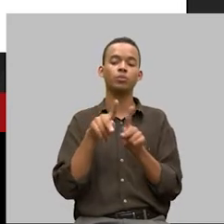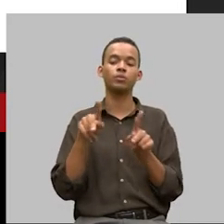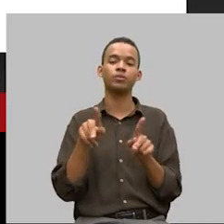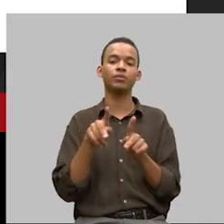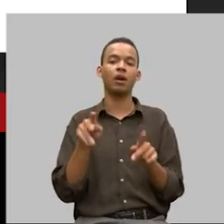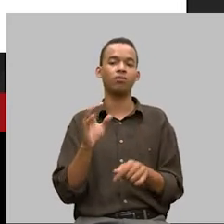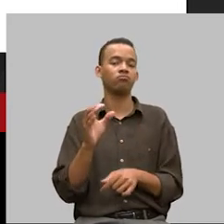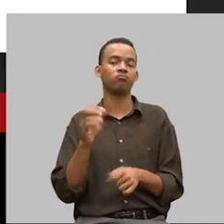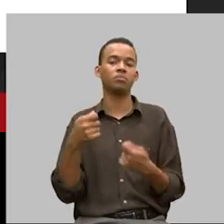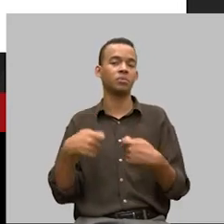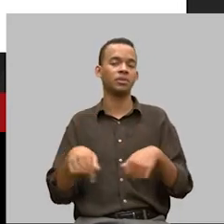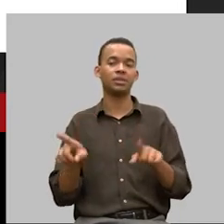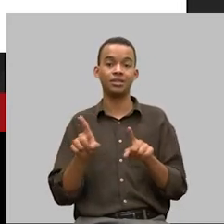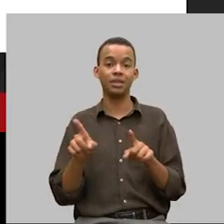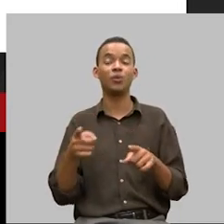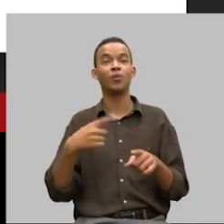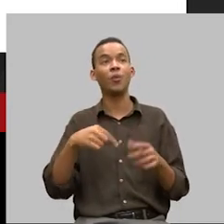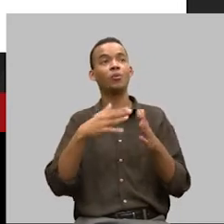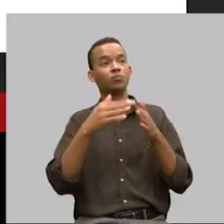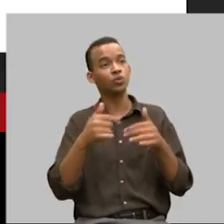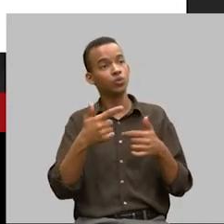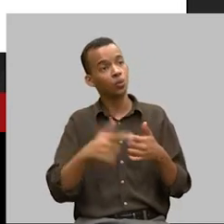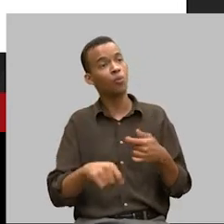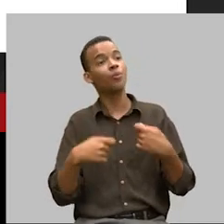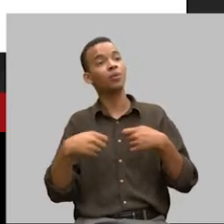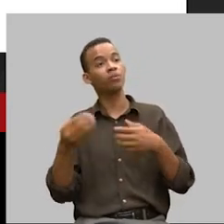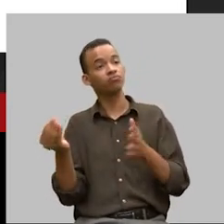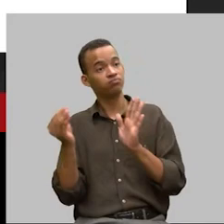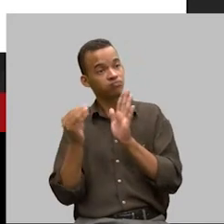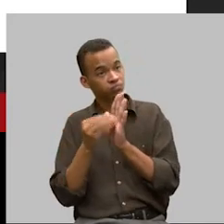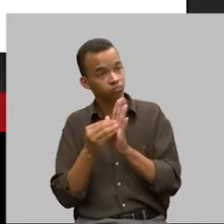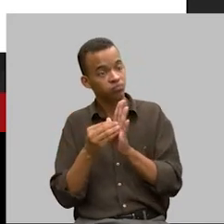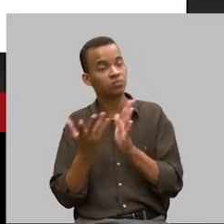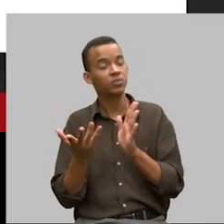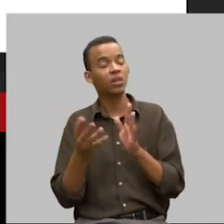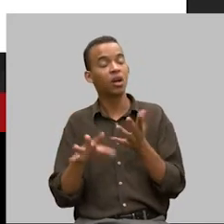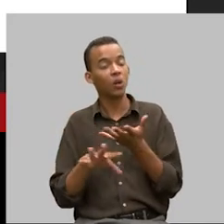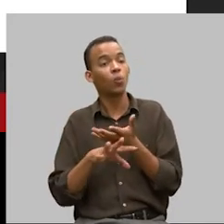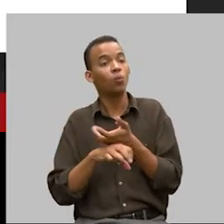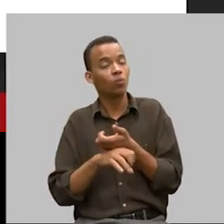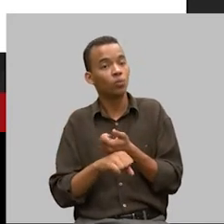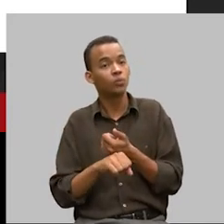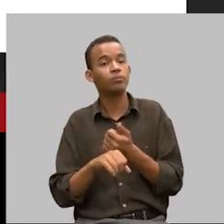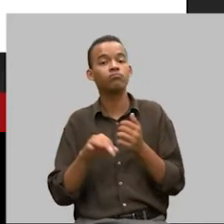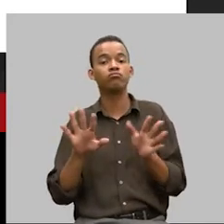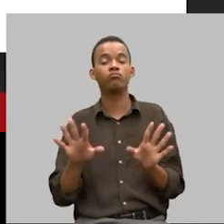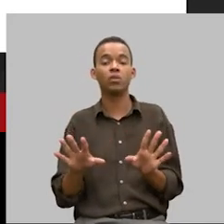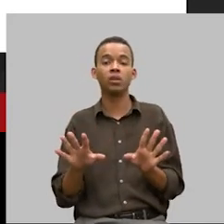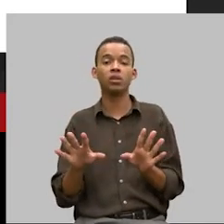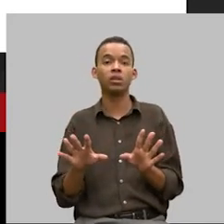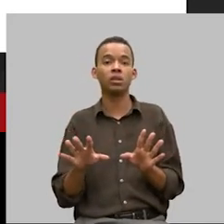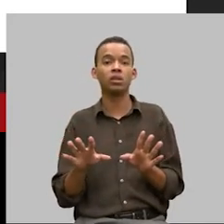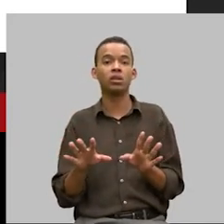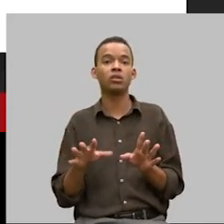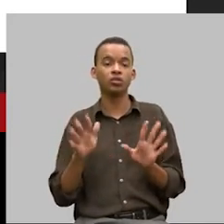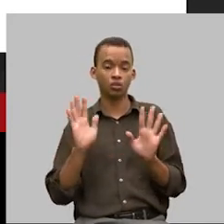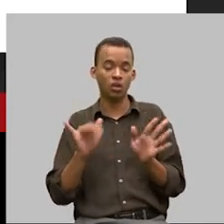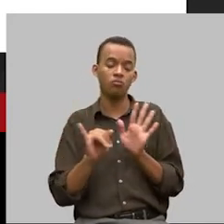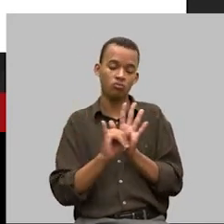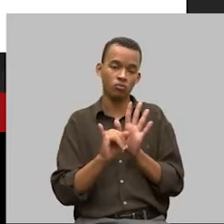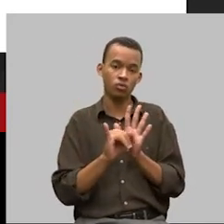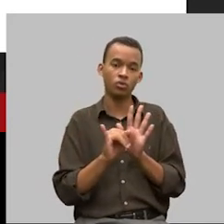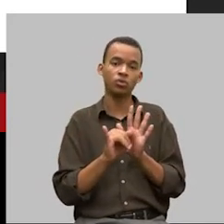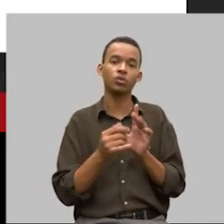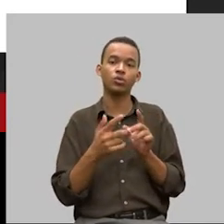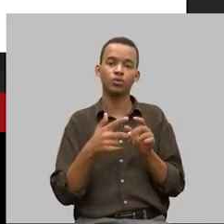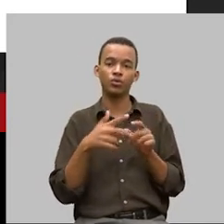recorreu pedindo para incluir a formação multidisciplinar e na verdade se desistiu as vagas foi feita uma retificação no edital mas